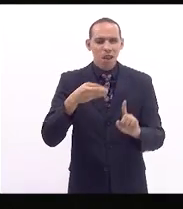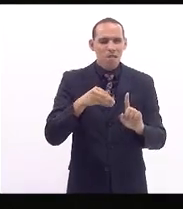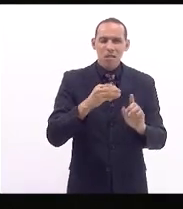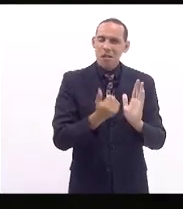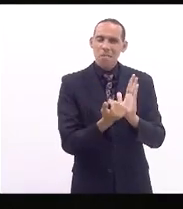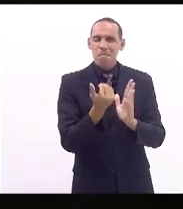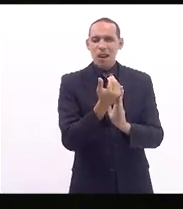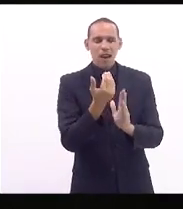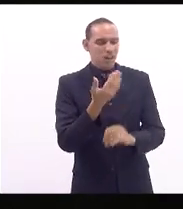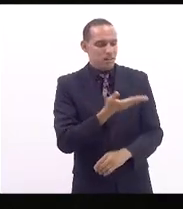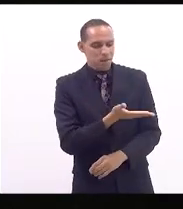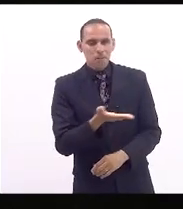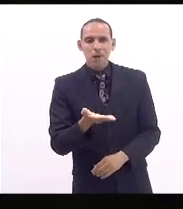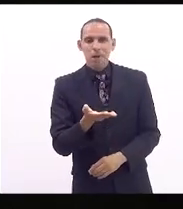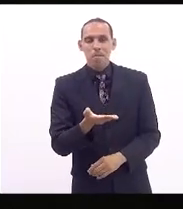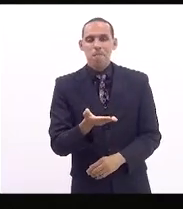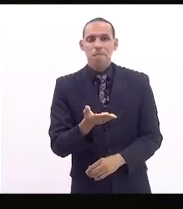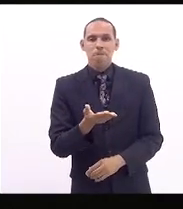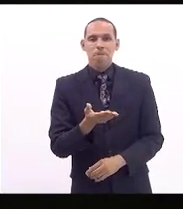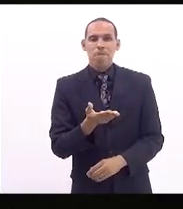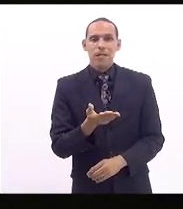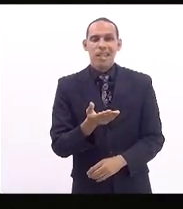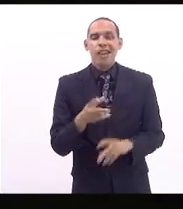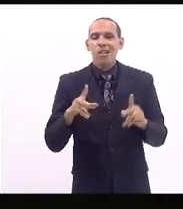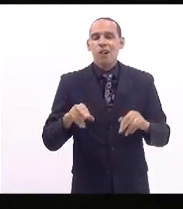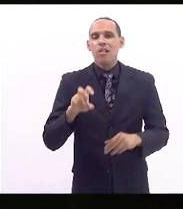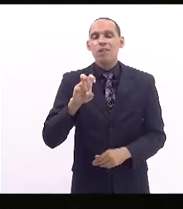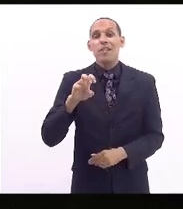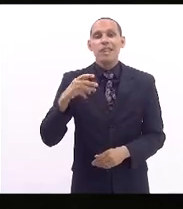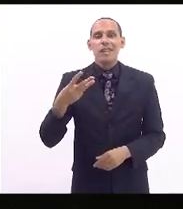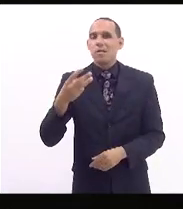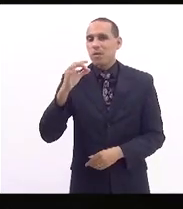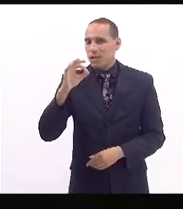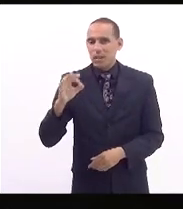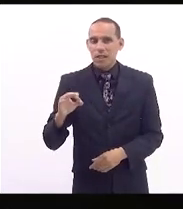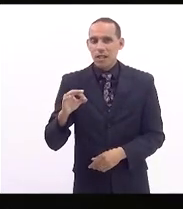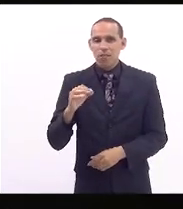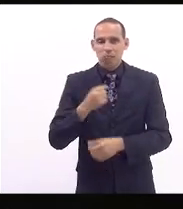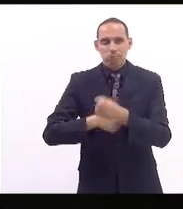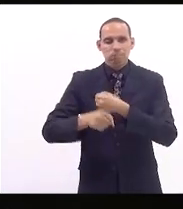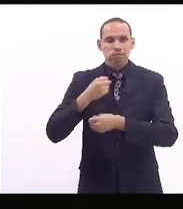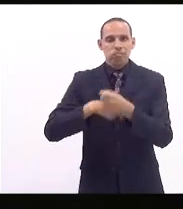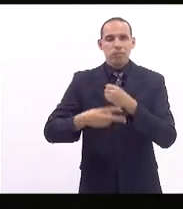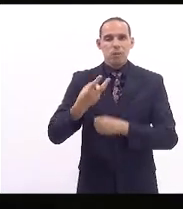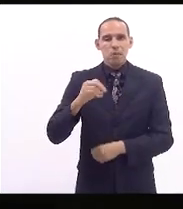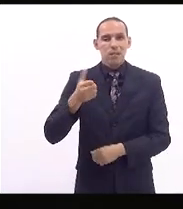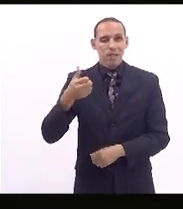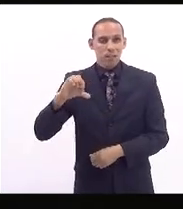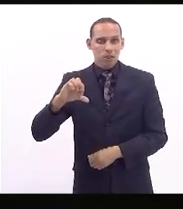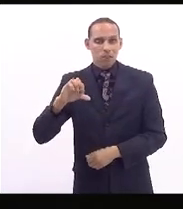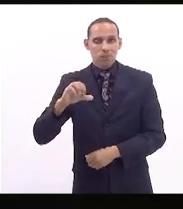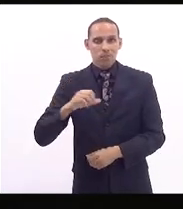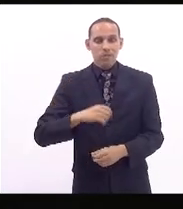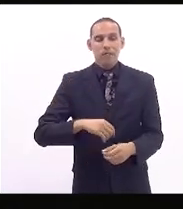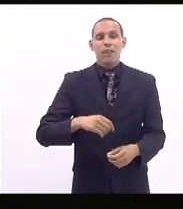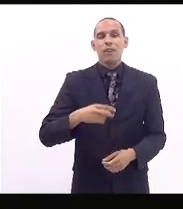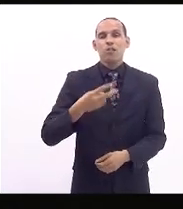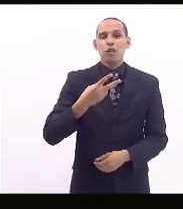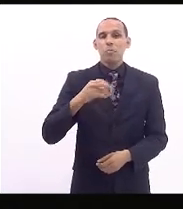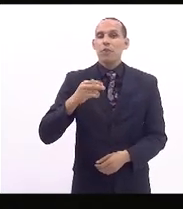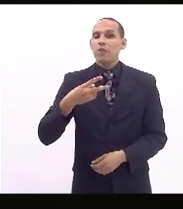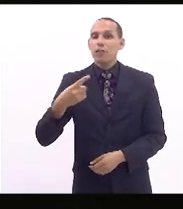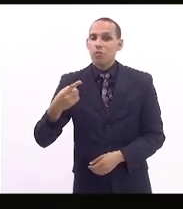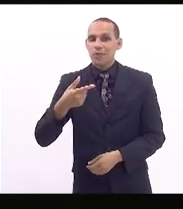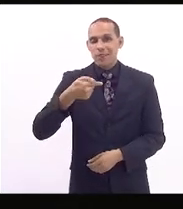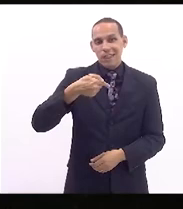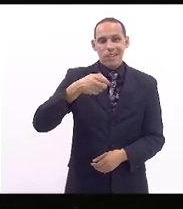vulnerável a gente vai a 53 por cento em 2019 75 por cento